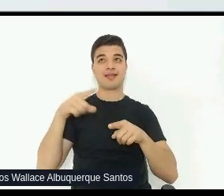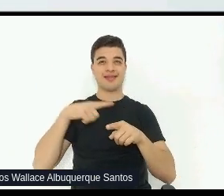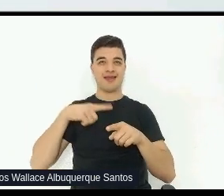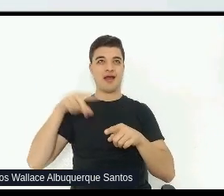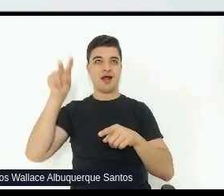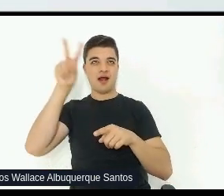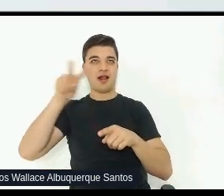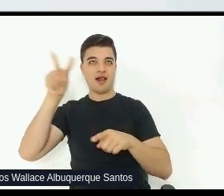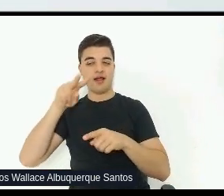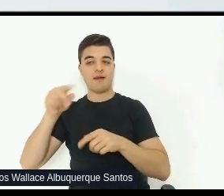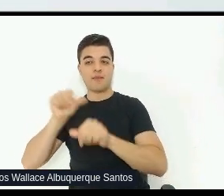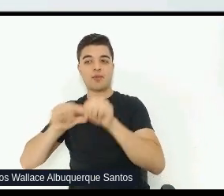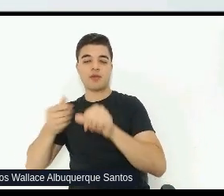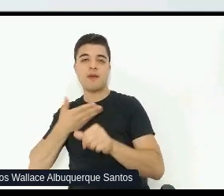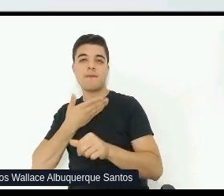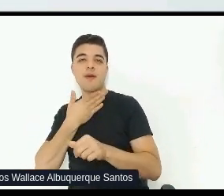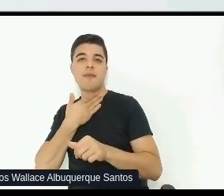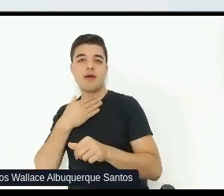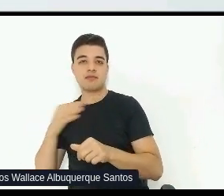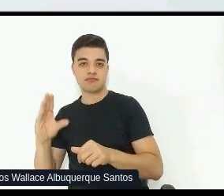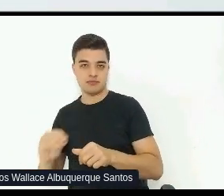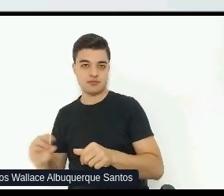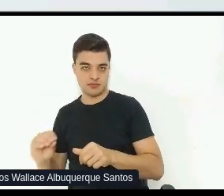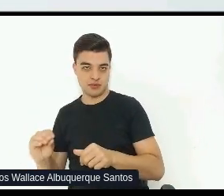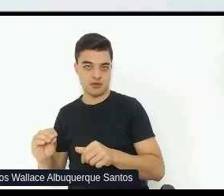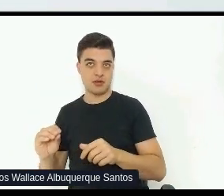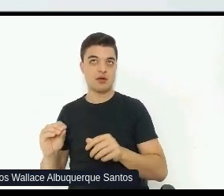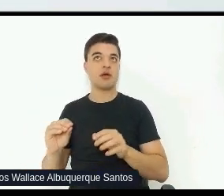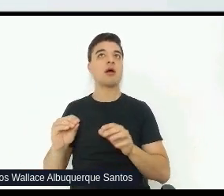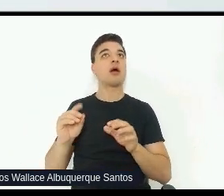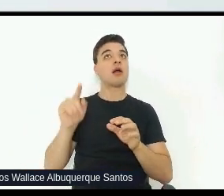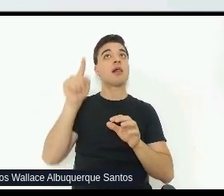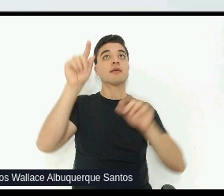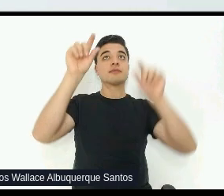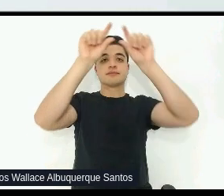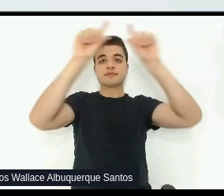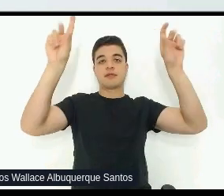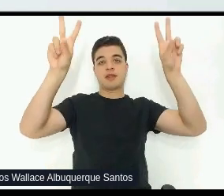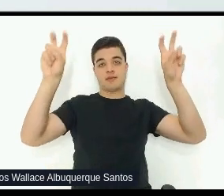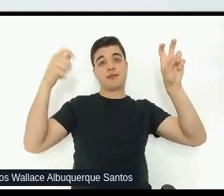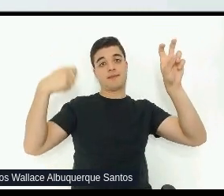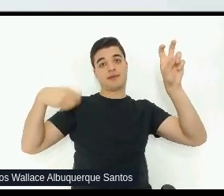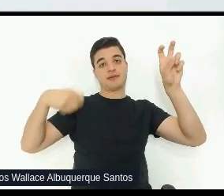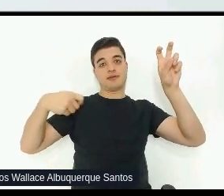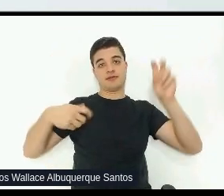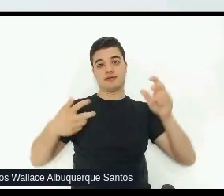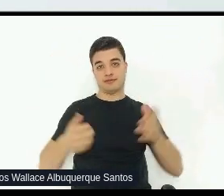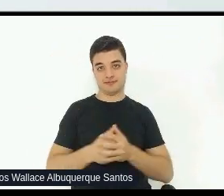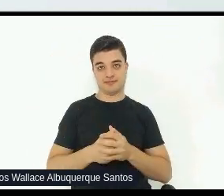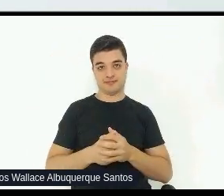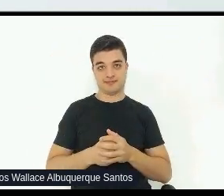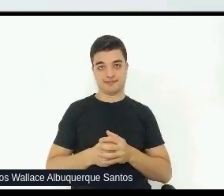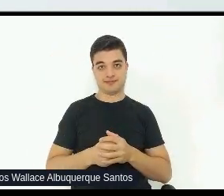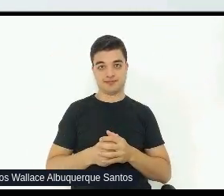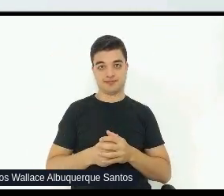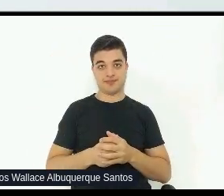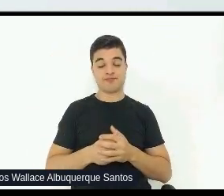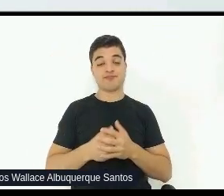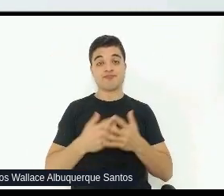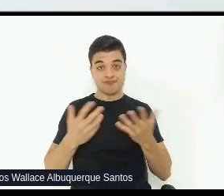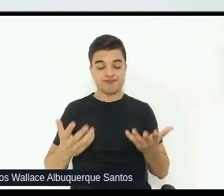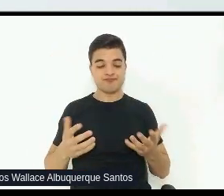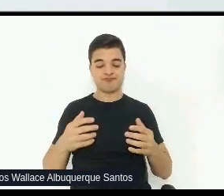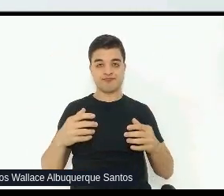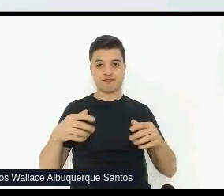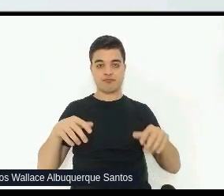e escuta várias páginas com o mesmo nome. Como é que o usuário vai se situar? Onde é que ele está? Ele não pode se perder dentro da sua